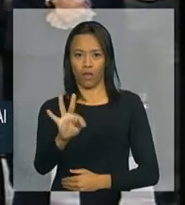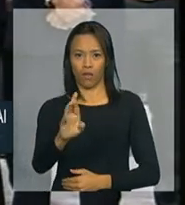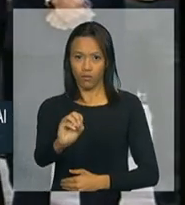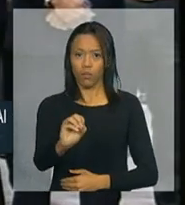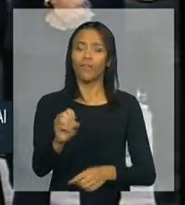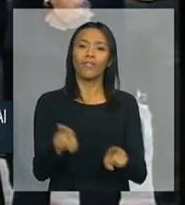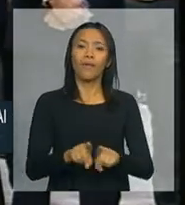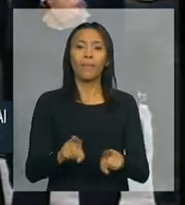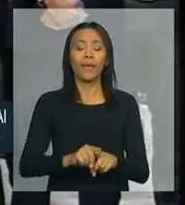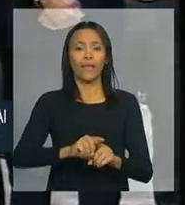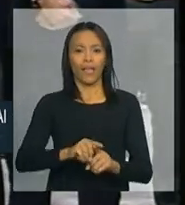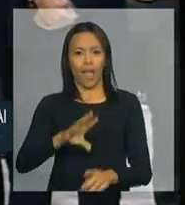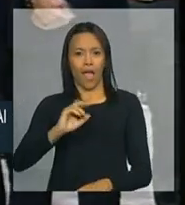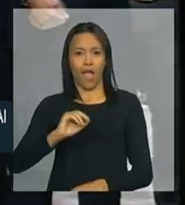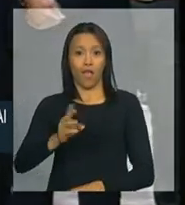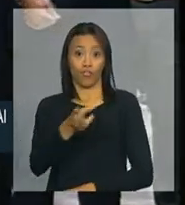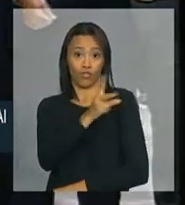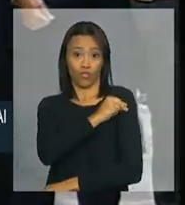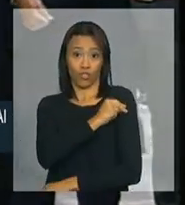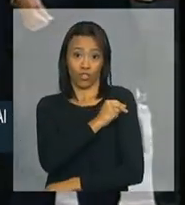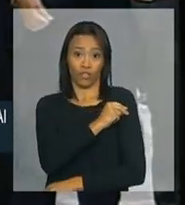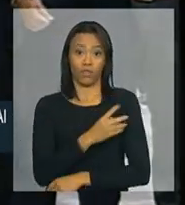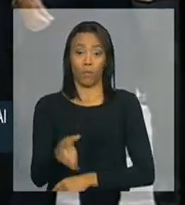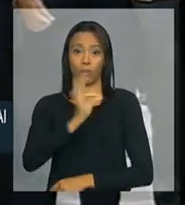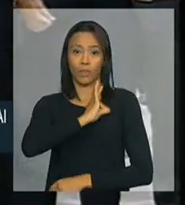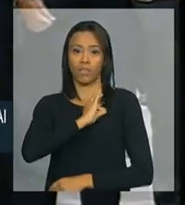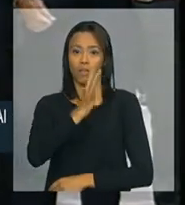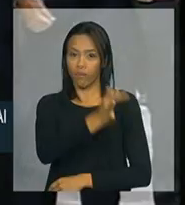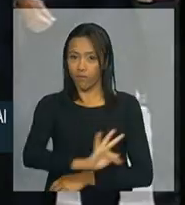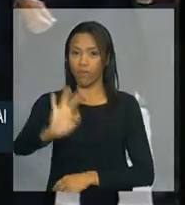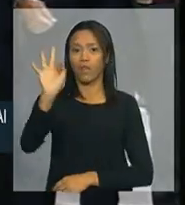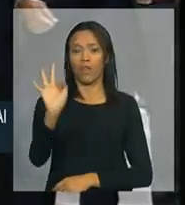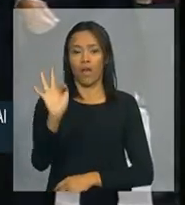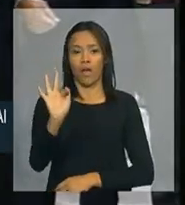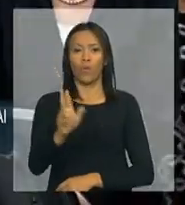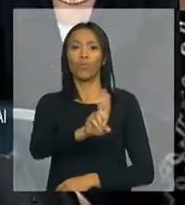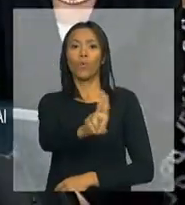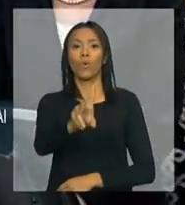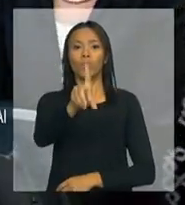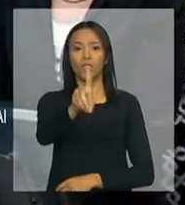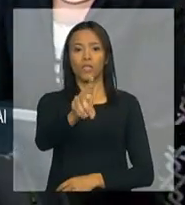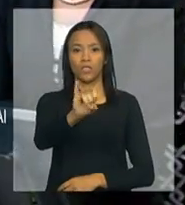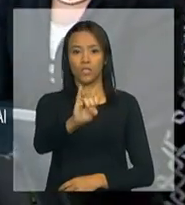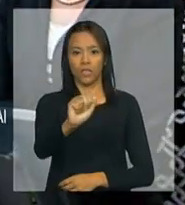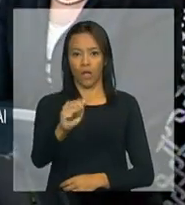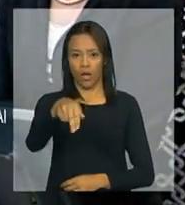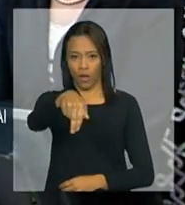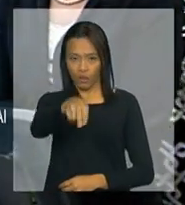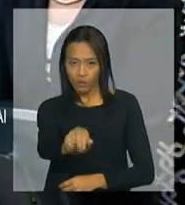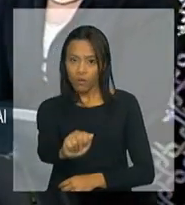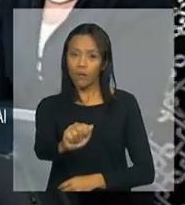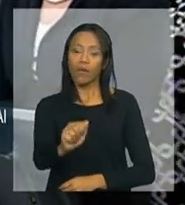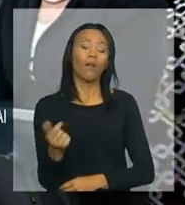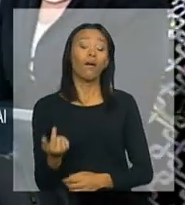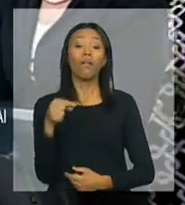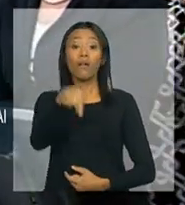a chefe da Polícia Federal, doutora Diana. Aqui,